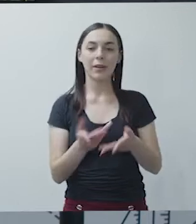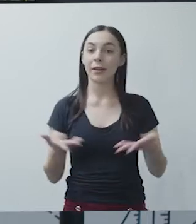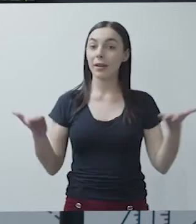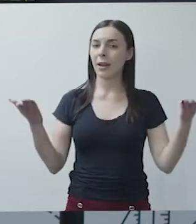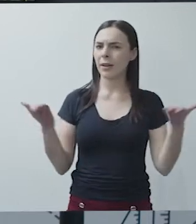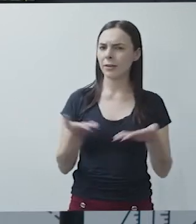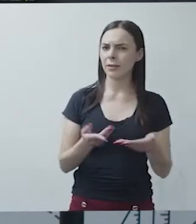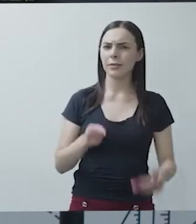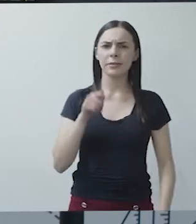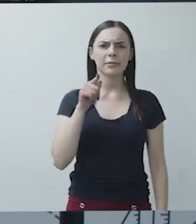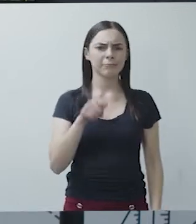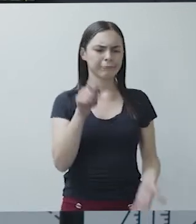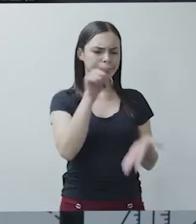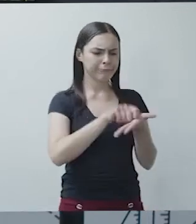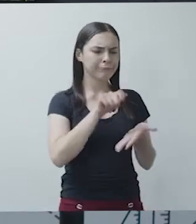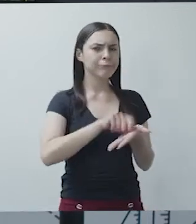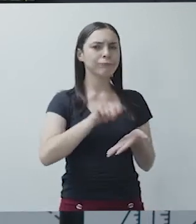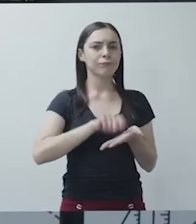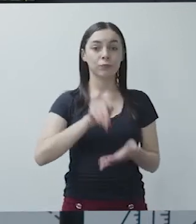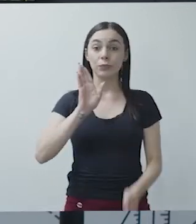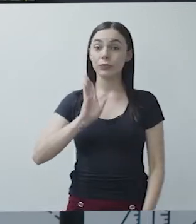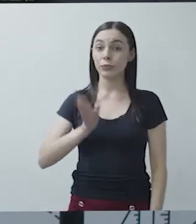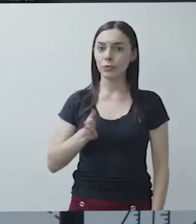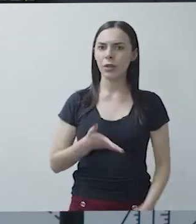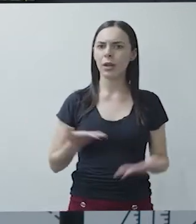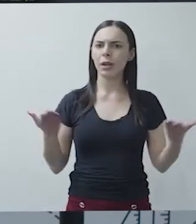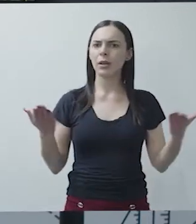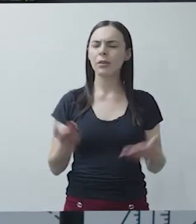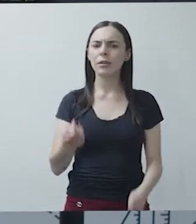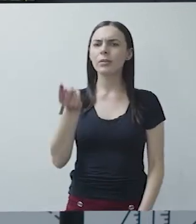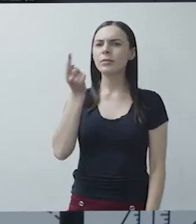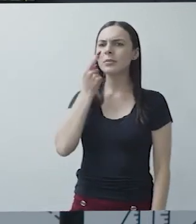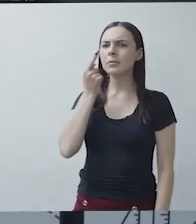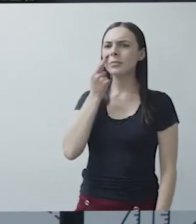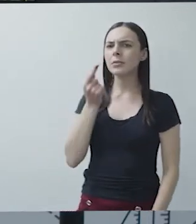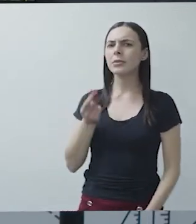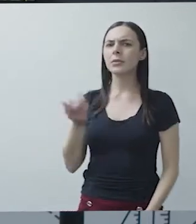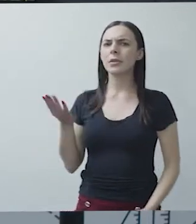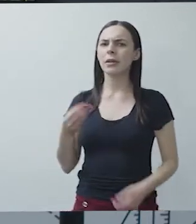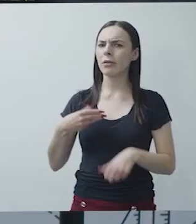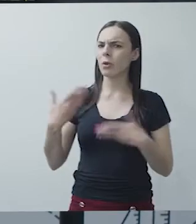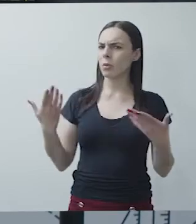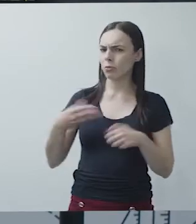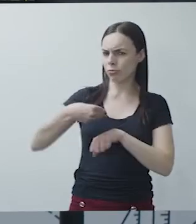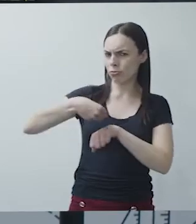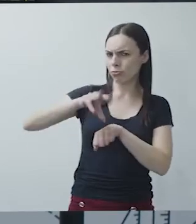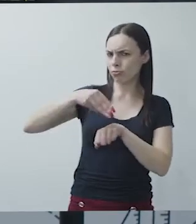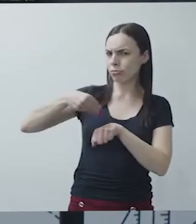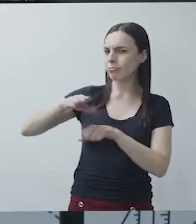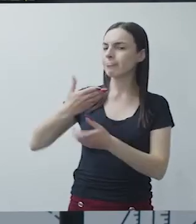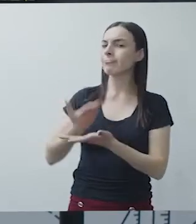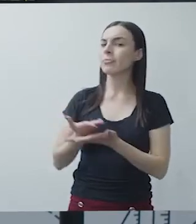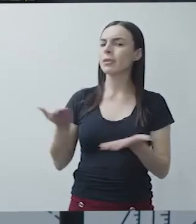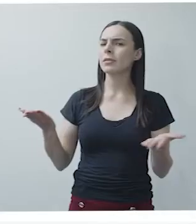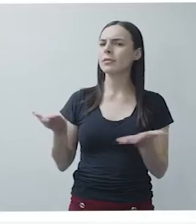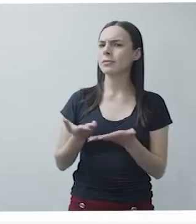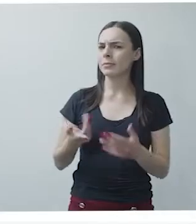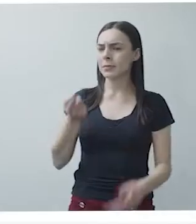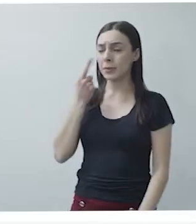agora que você já fez o seu registro, vamos olhar qual é a dica de hoje para a nossa aula. Olha